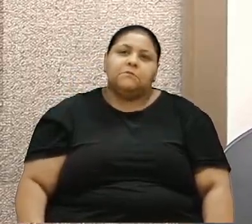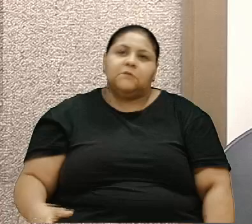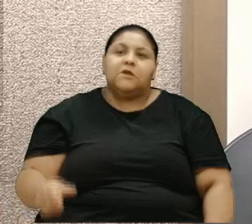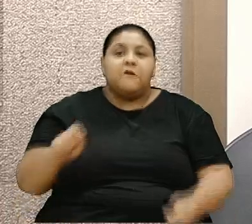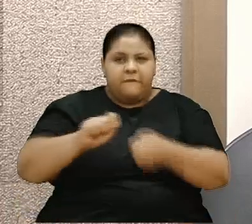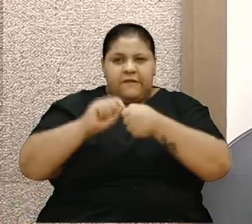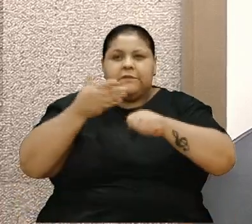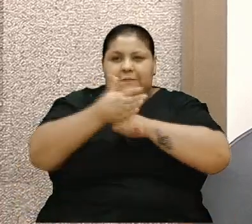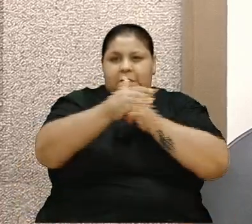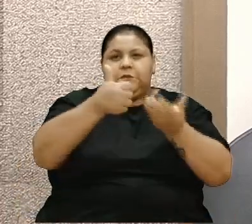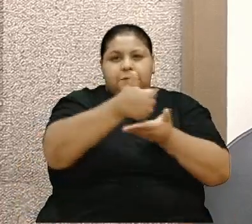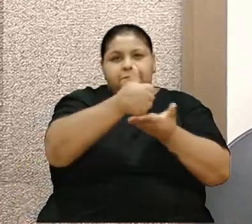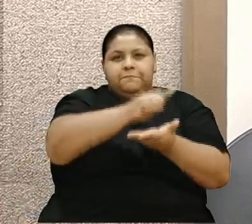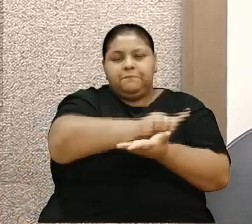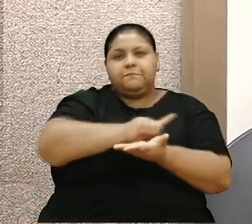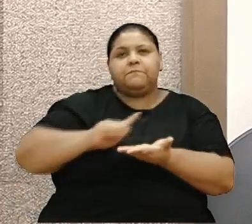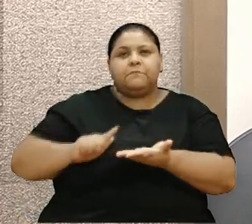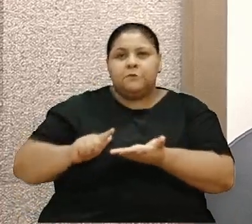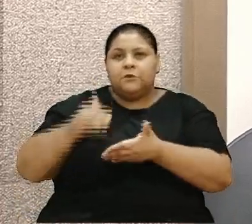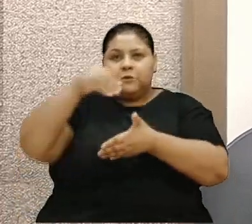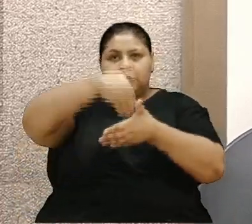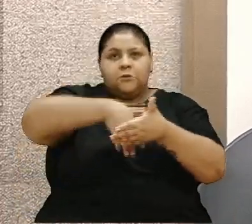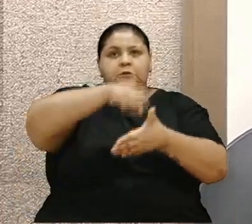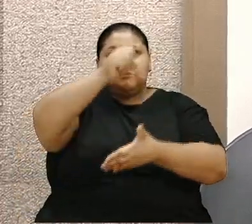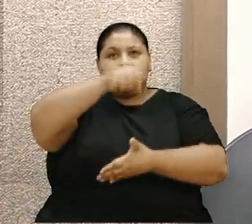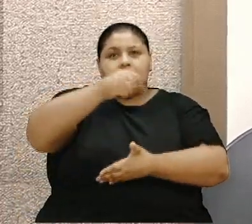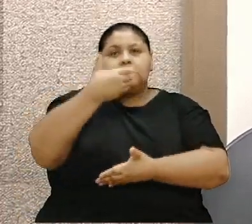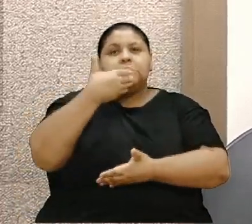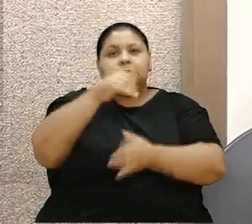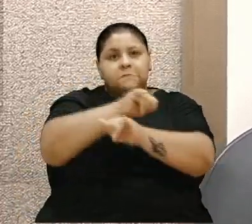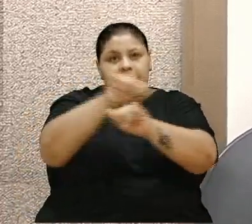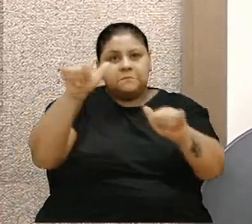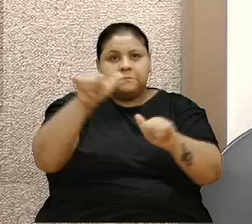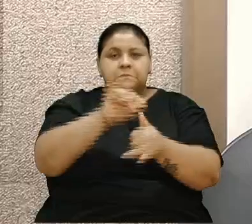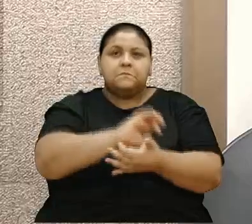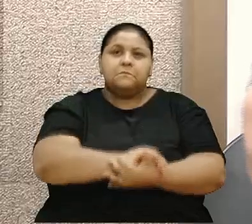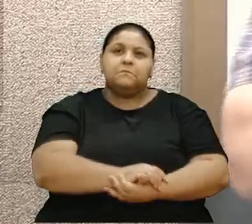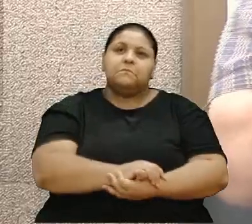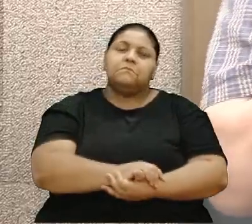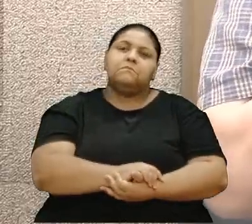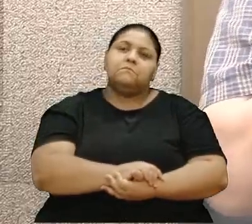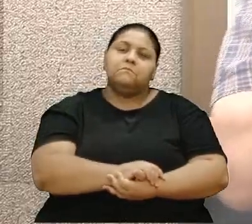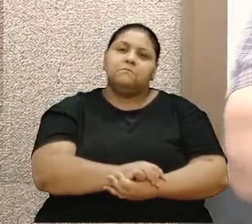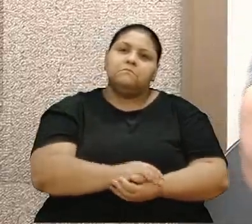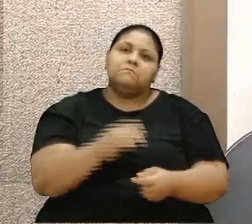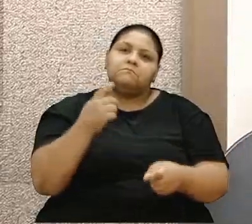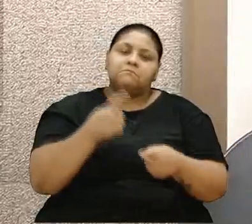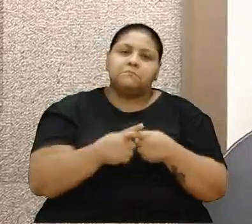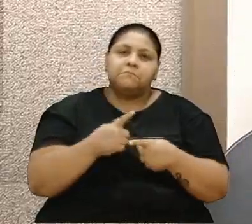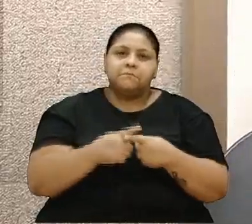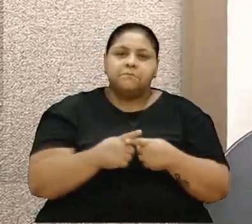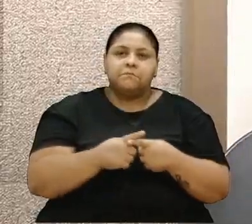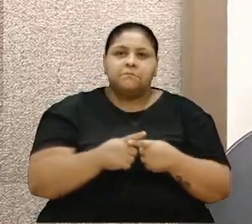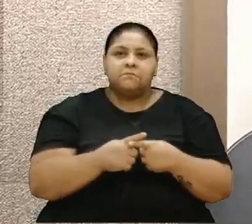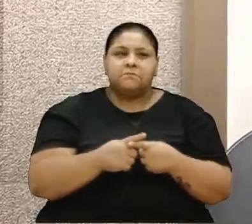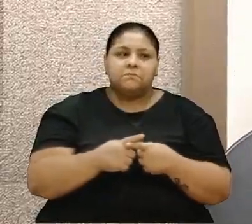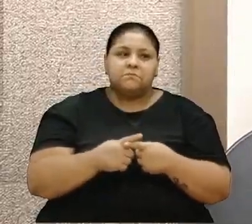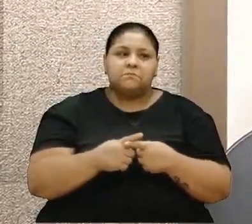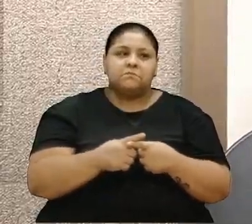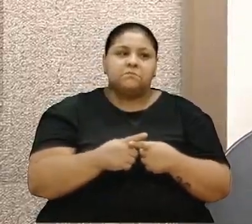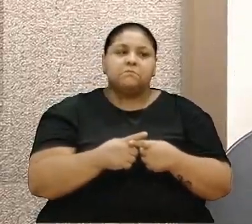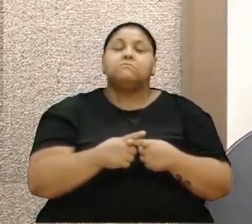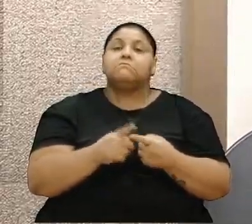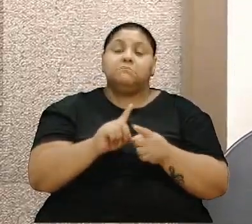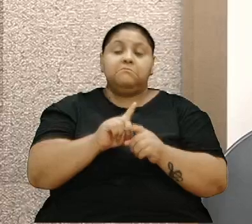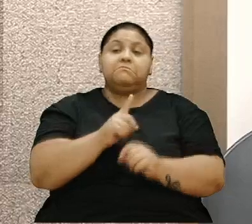governo, de votar favoravelmente ao pedido de informações, por conta, nem é com